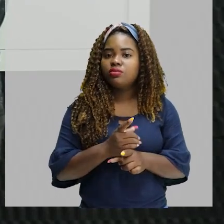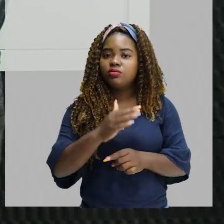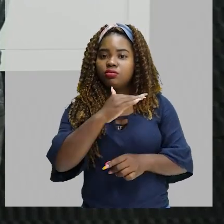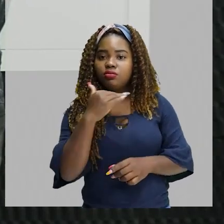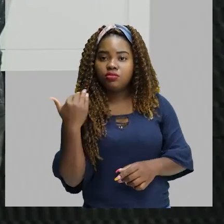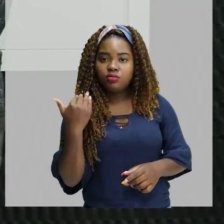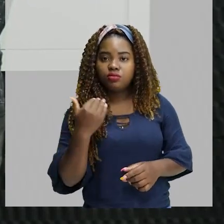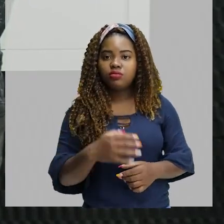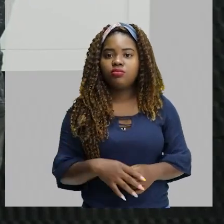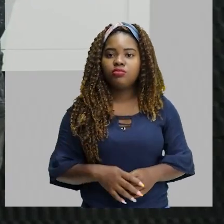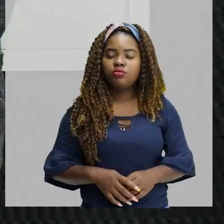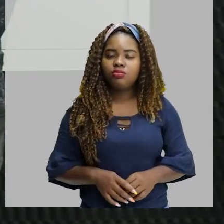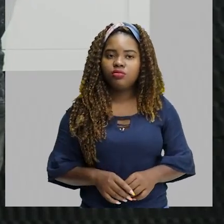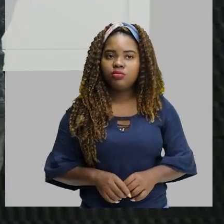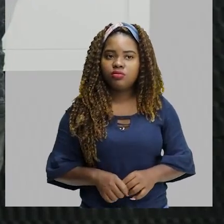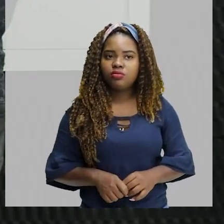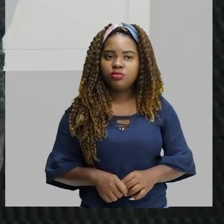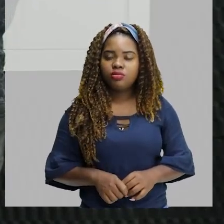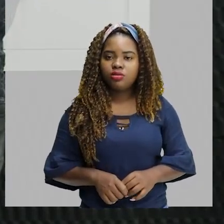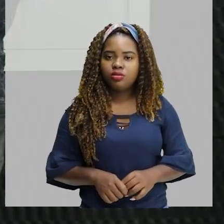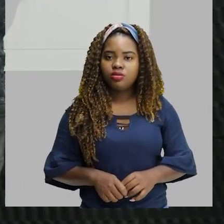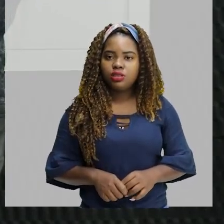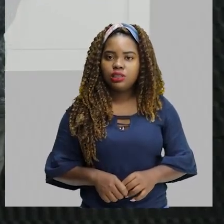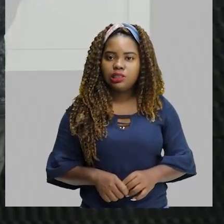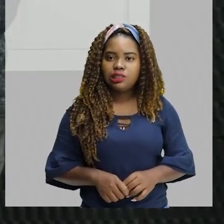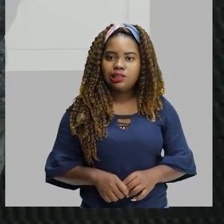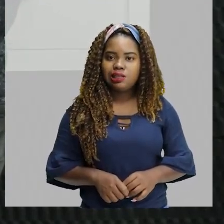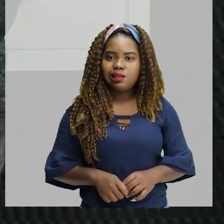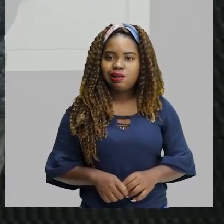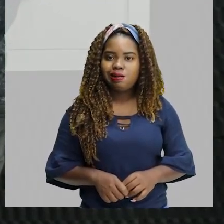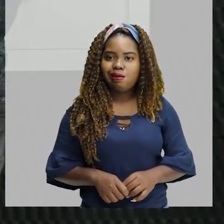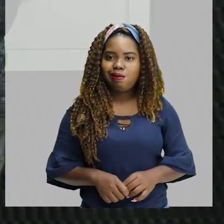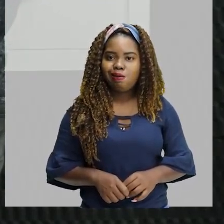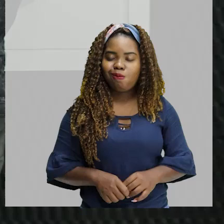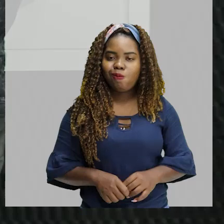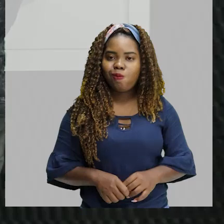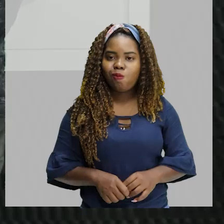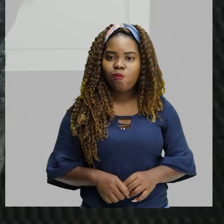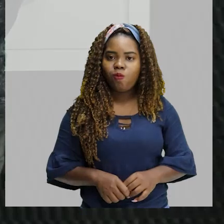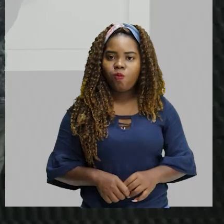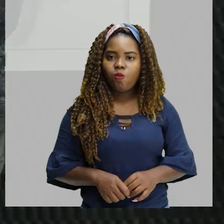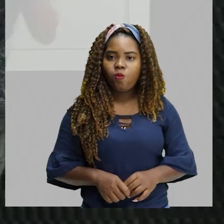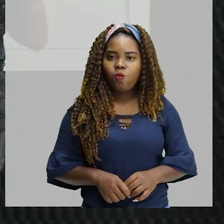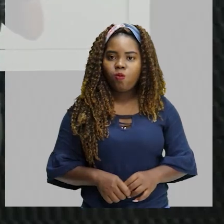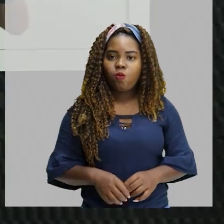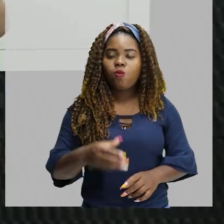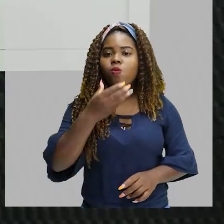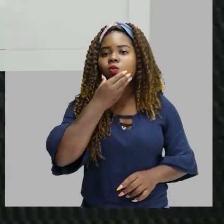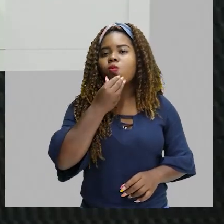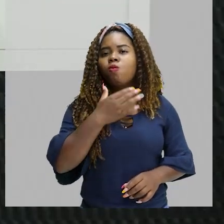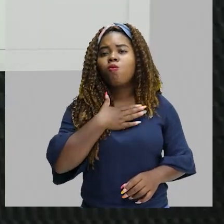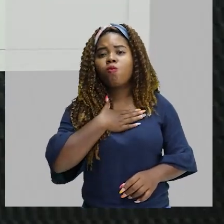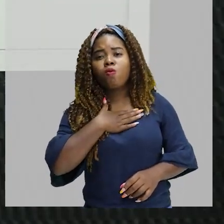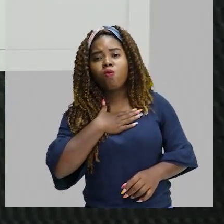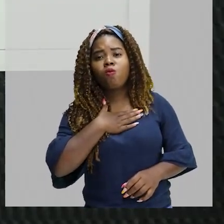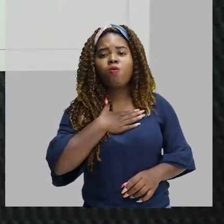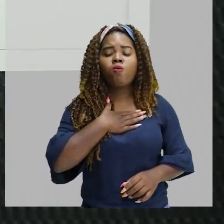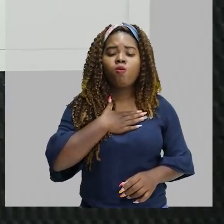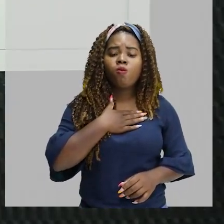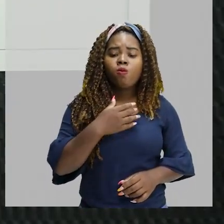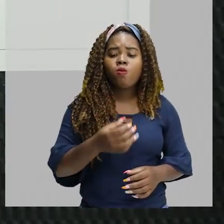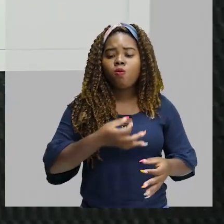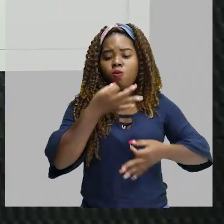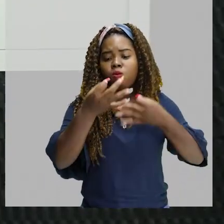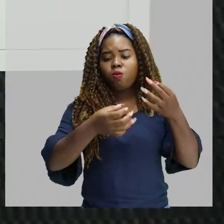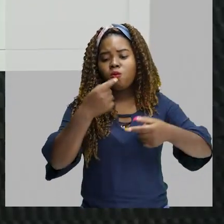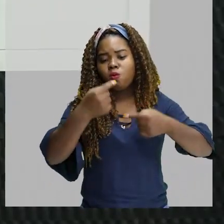existência, certo? O Heidegger ele gosta muito de dizer que só existe um